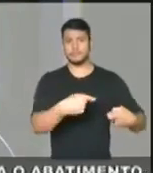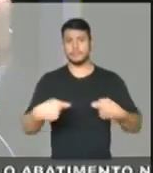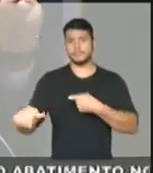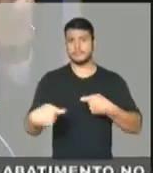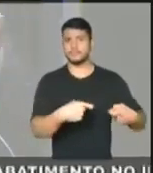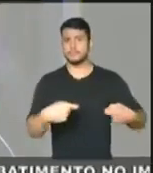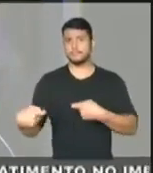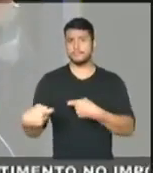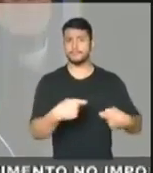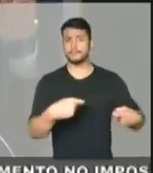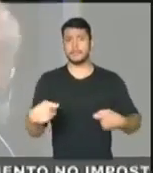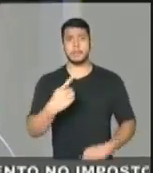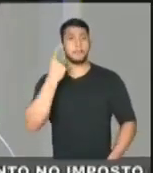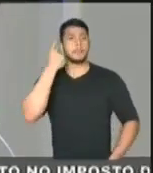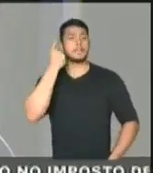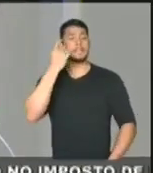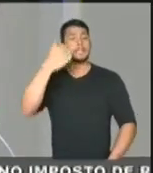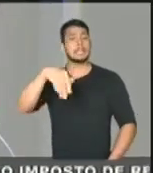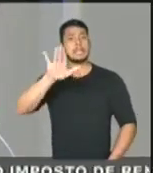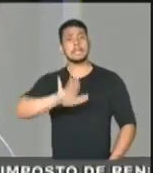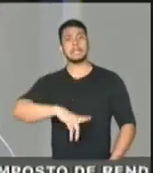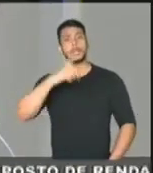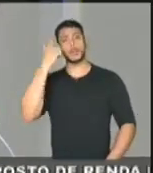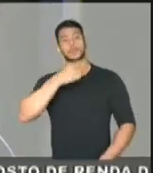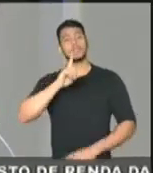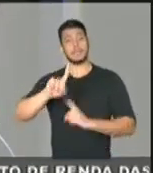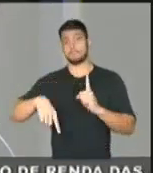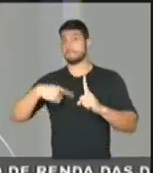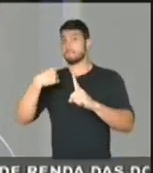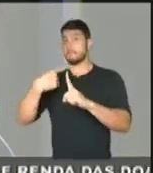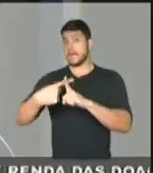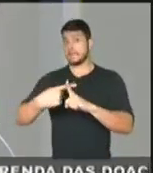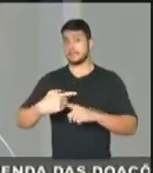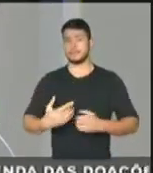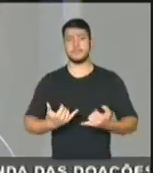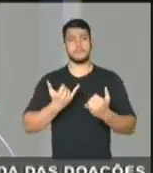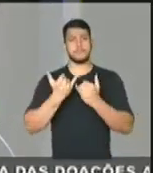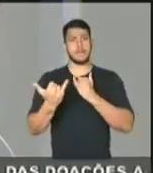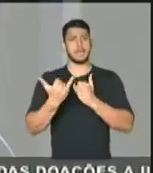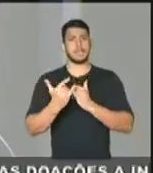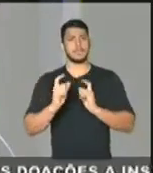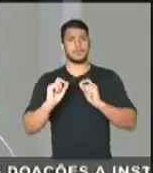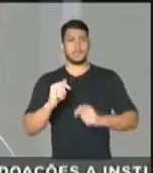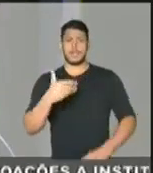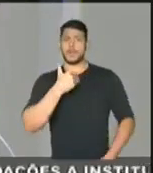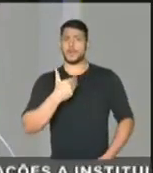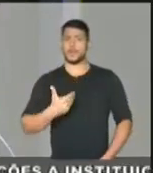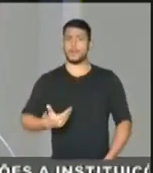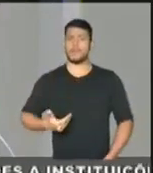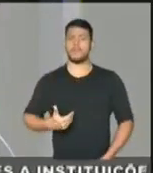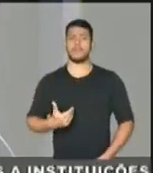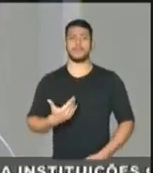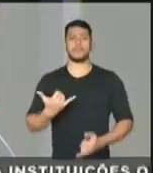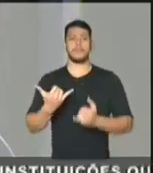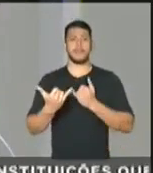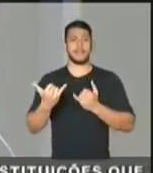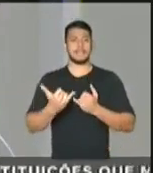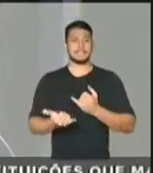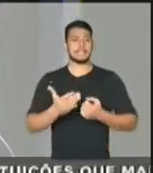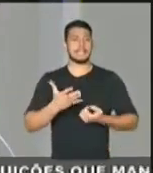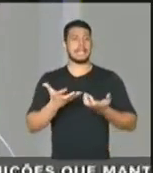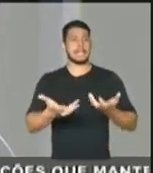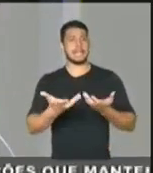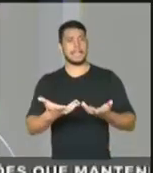com a saúde para ver quem recebe mais recursos? É como se o governo dissesse para as classes médias e para os